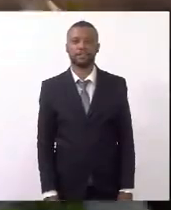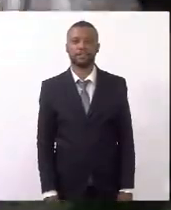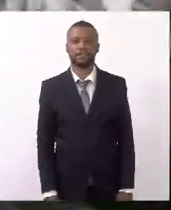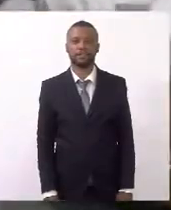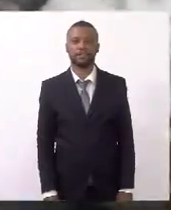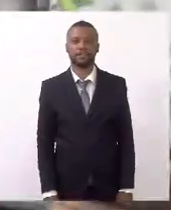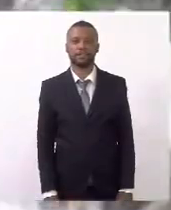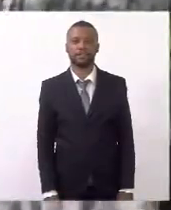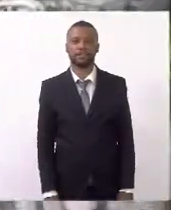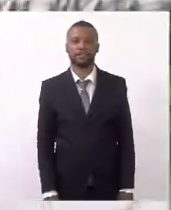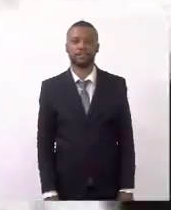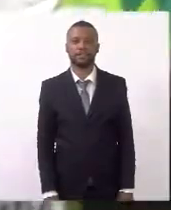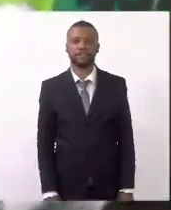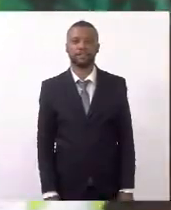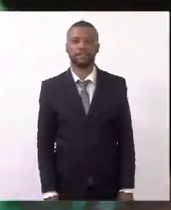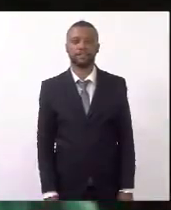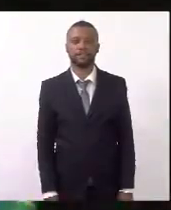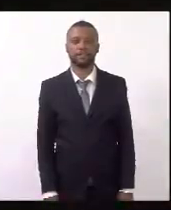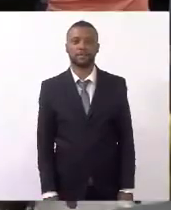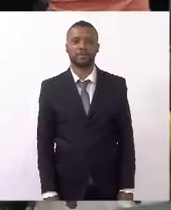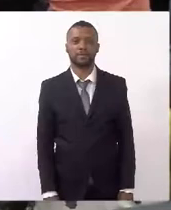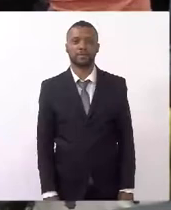E aí